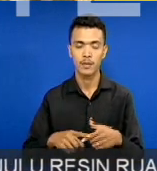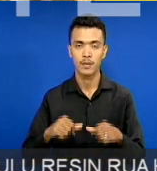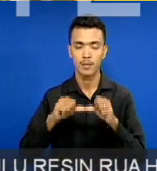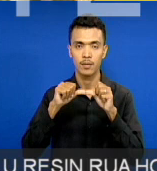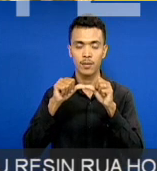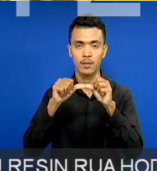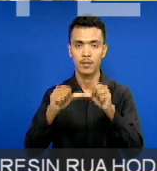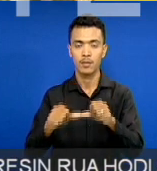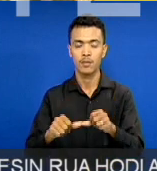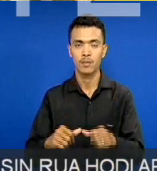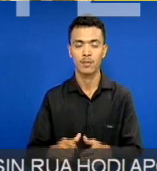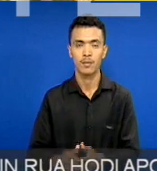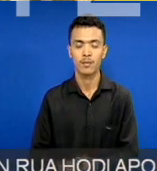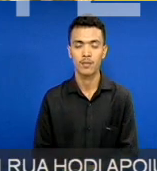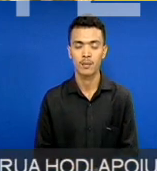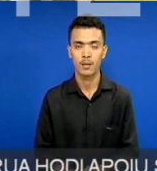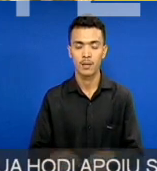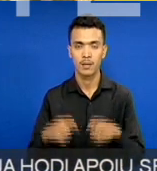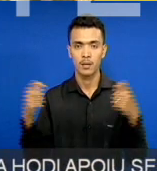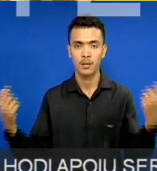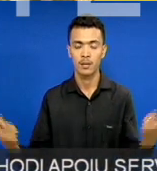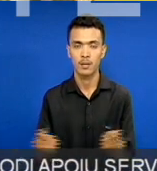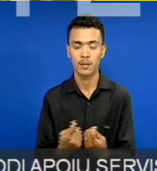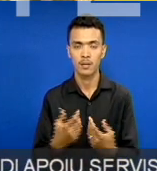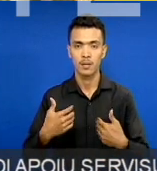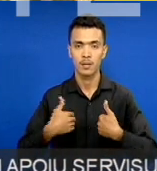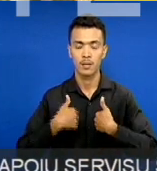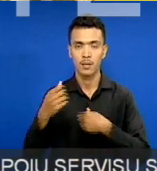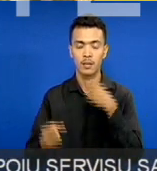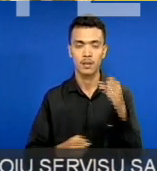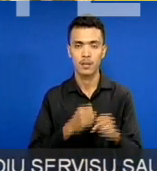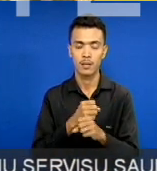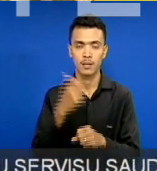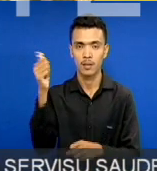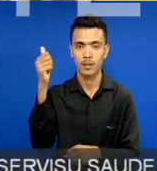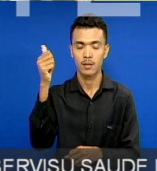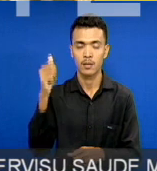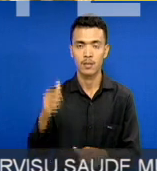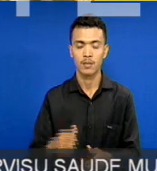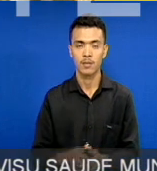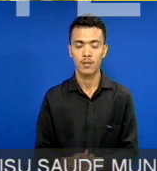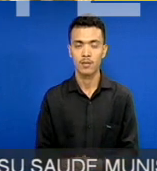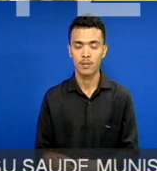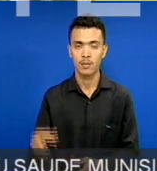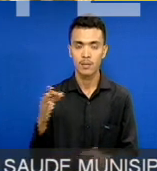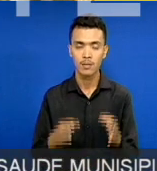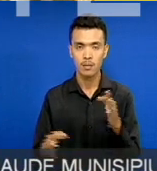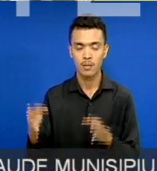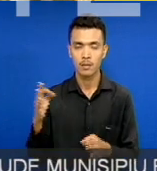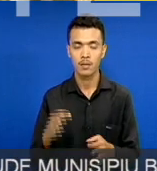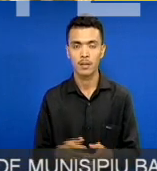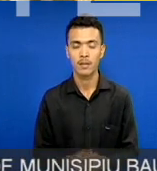nia lifetime ne teknologi ser ne la on ne to tinan sanulu tama tinan sanulu liu itu antam nia